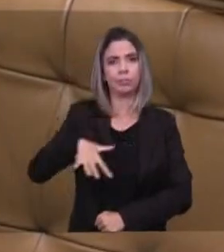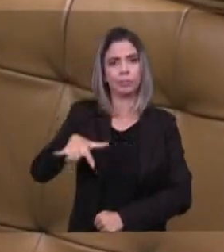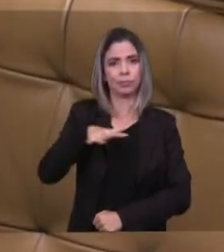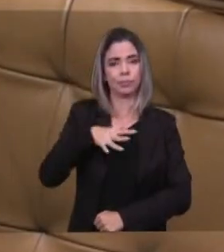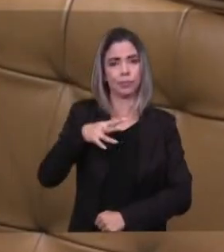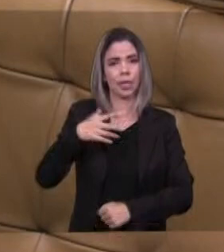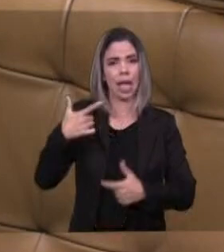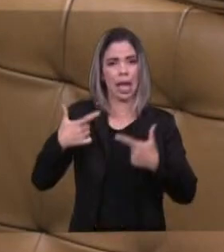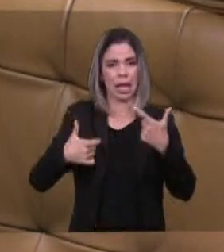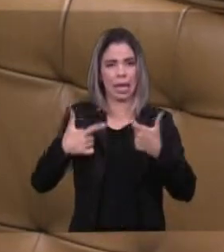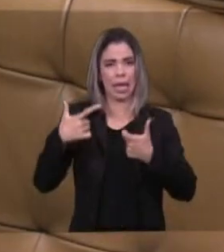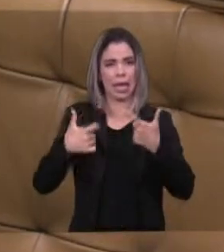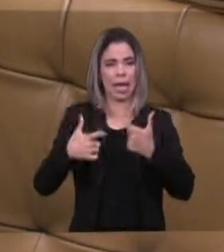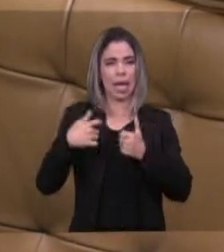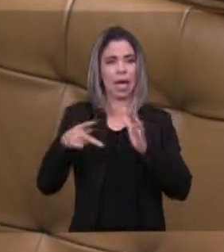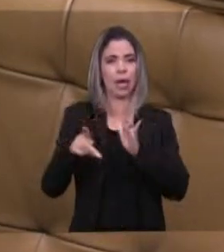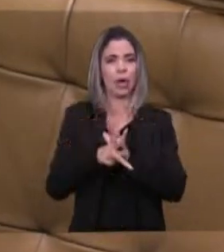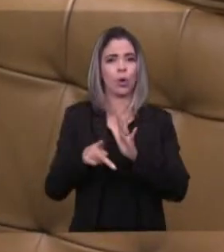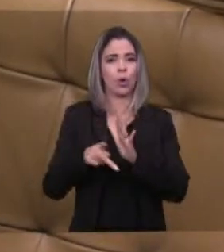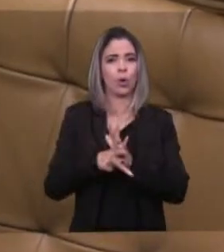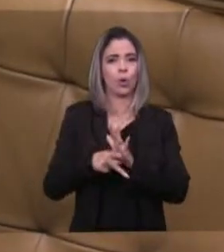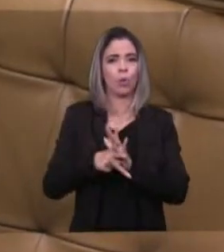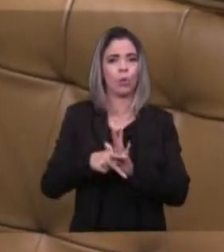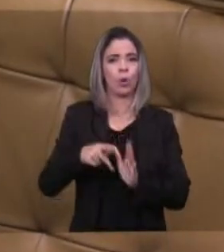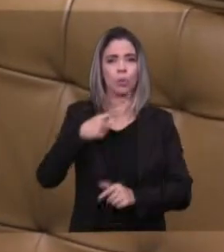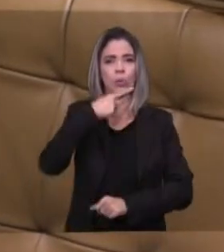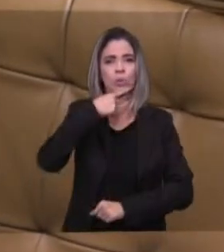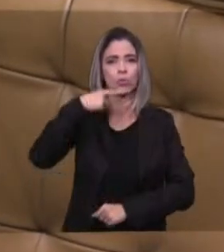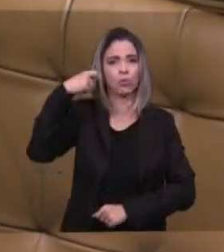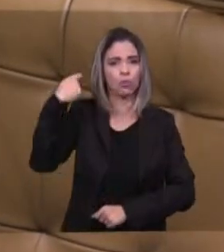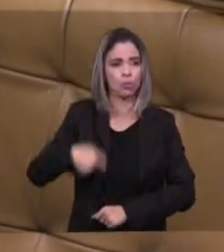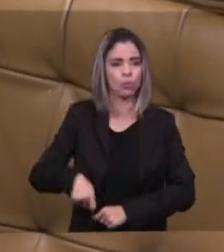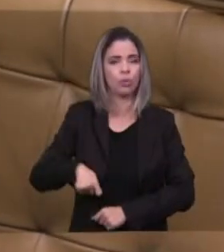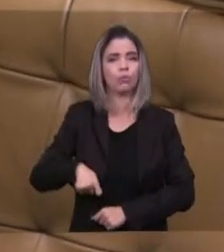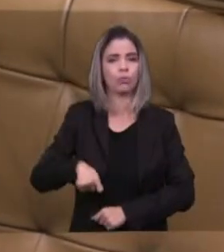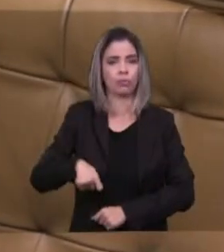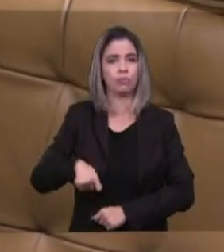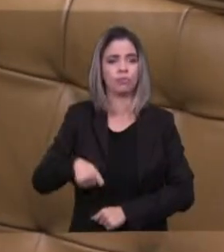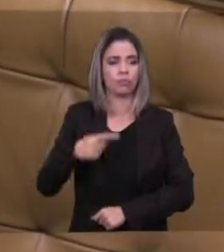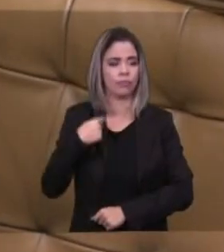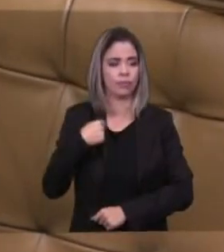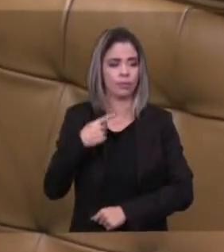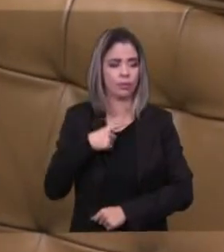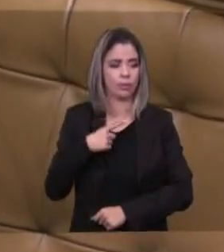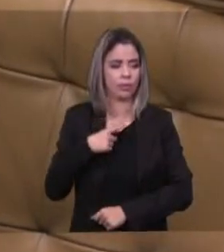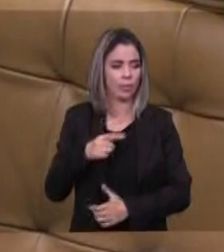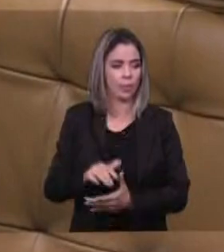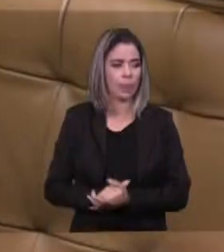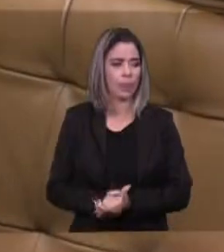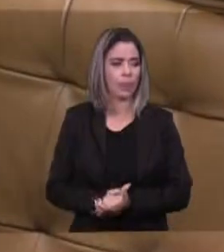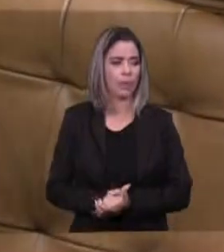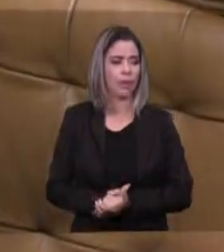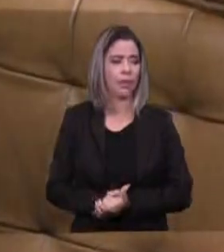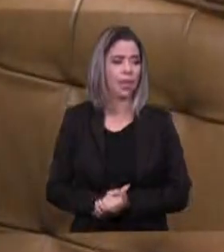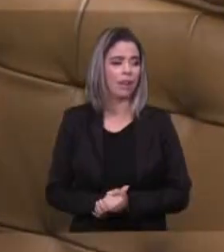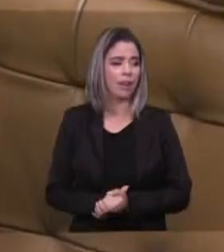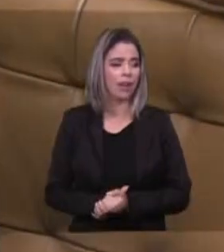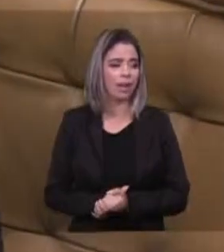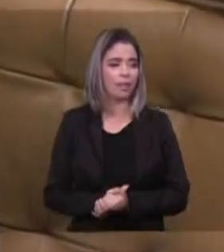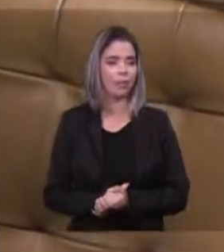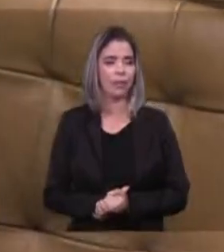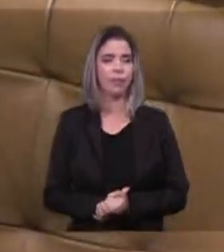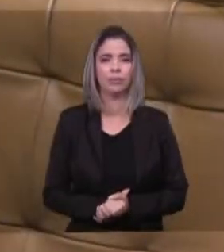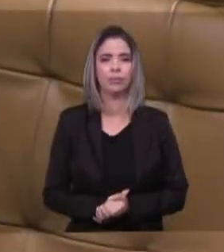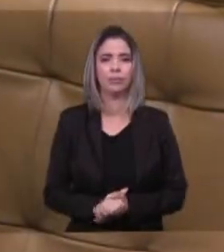com a guerra da Ucrânia. Os dois fornecedores importantes de potássio para o Brasil, Rússia e Ucrânia, e Bielorrússia, todos